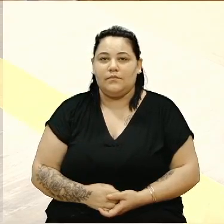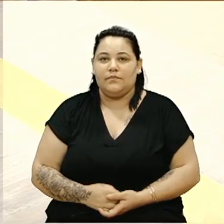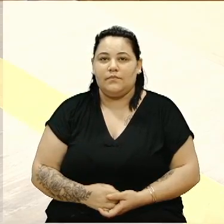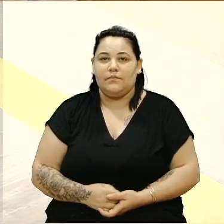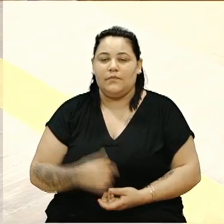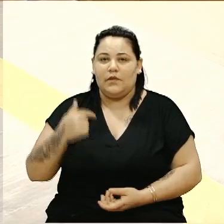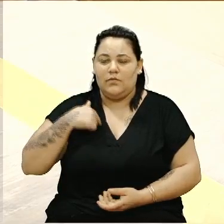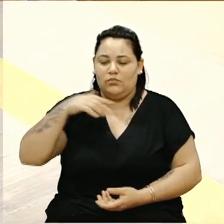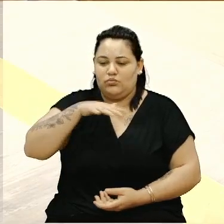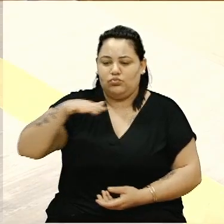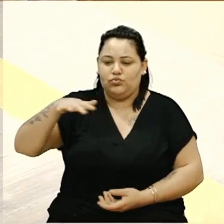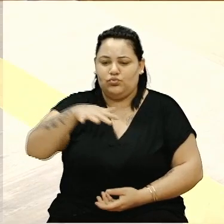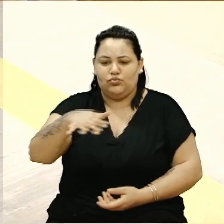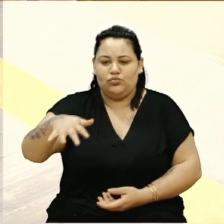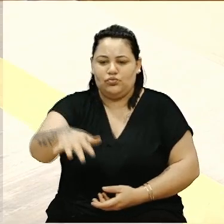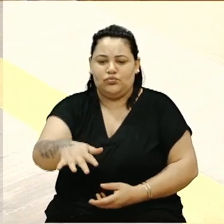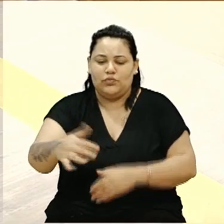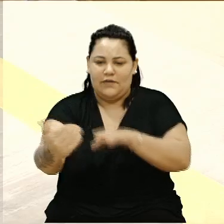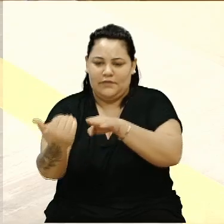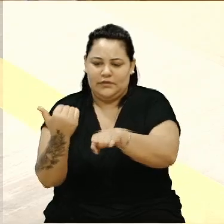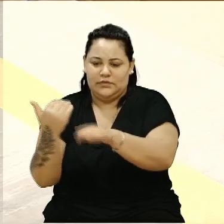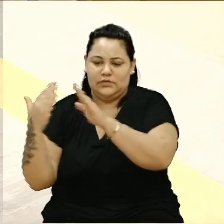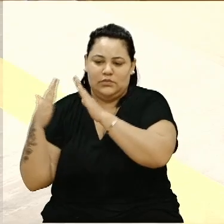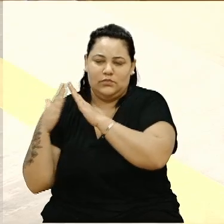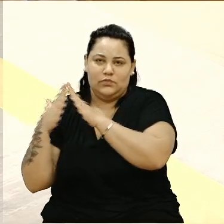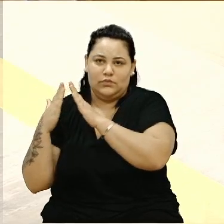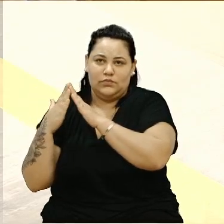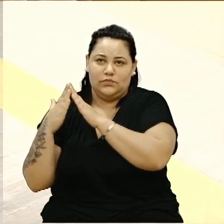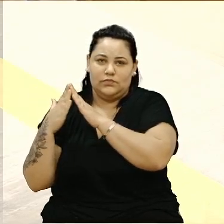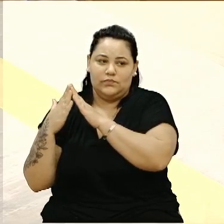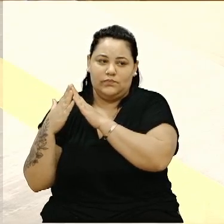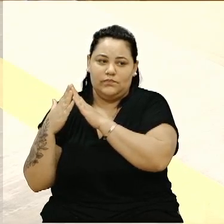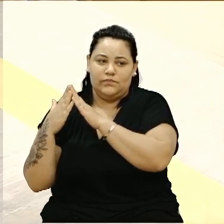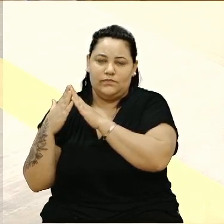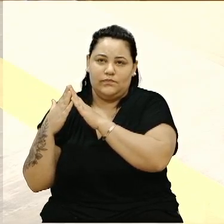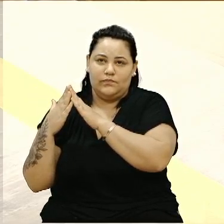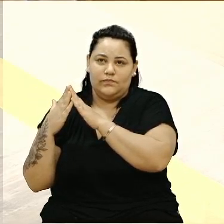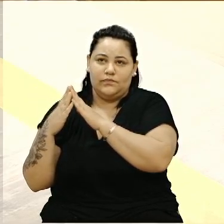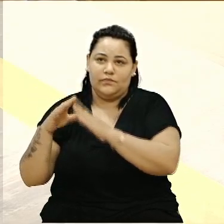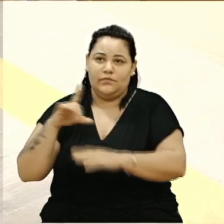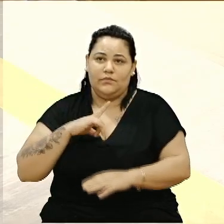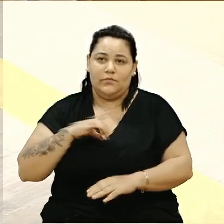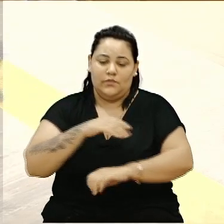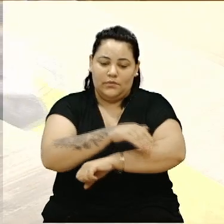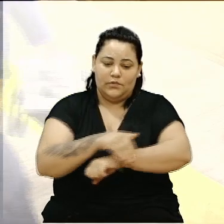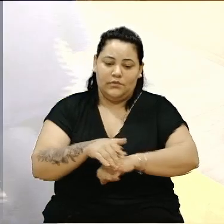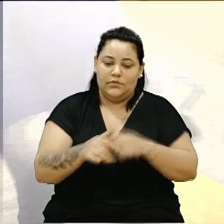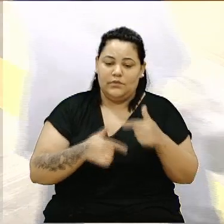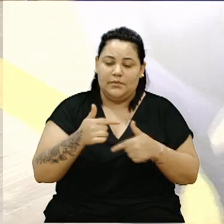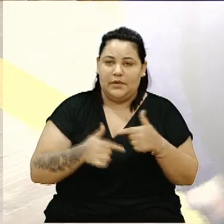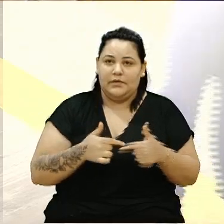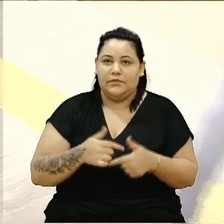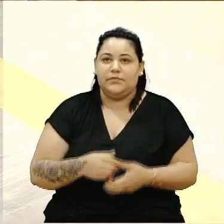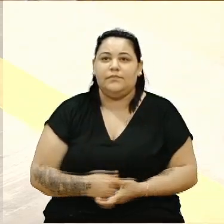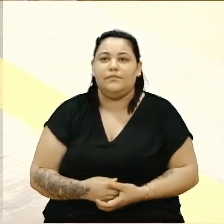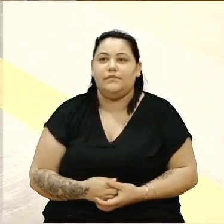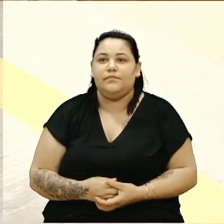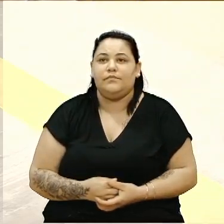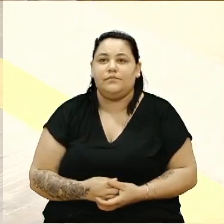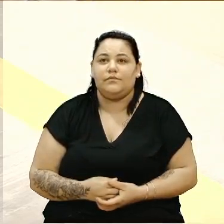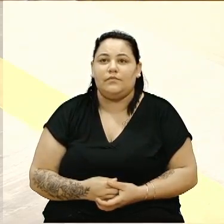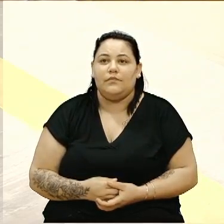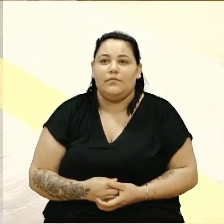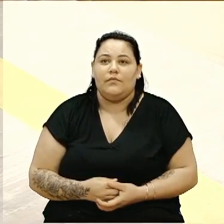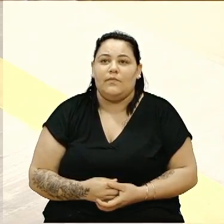aqui descendo, logo passou aqui no posto de combustível à direita, tem uma rua que estamos trabalhando ali. Estamos trabalhando o quê, vereador